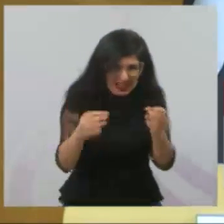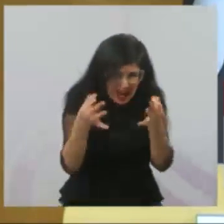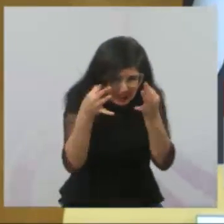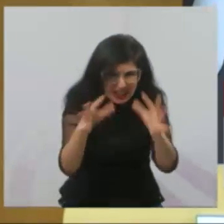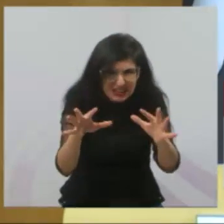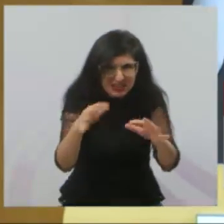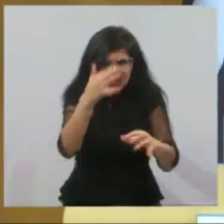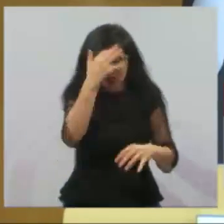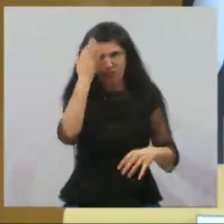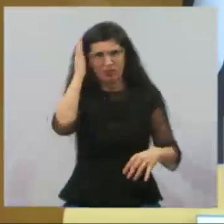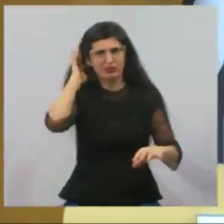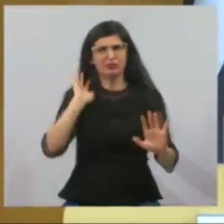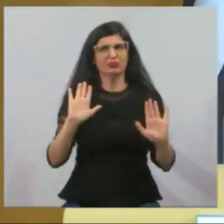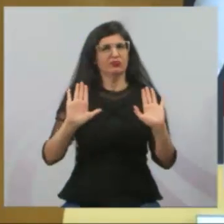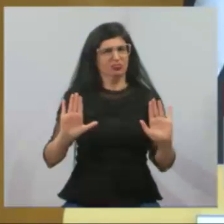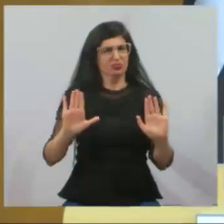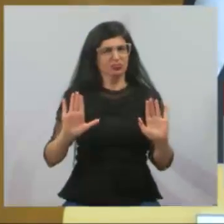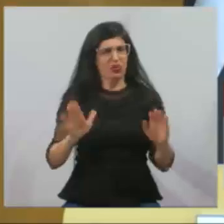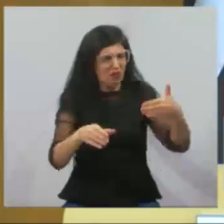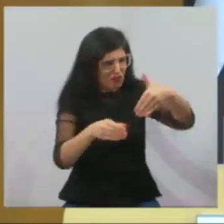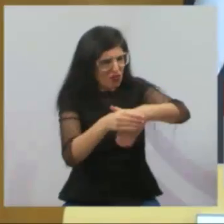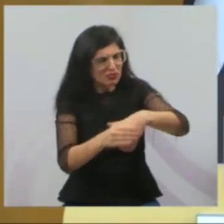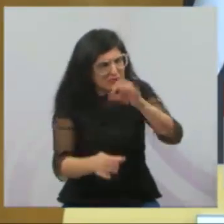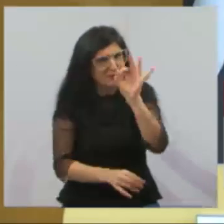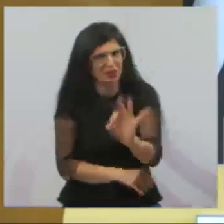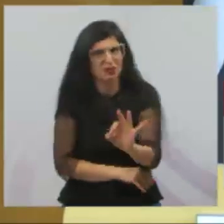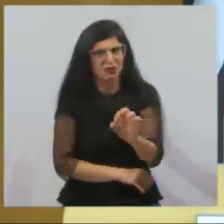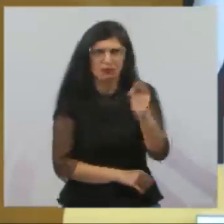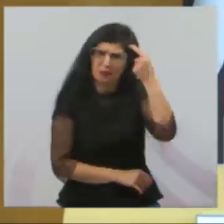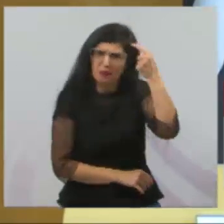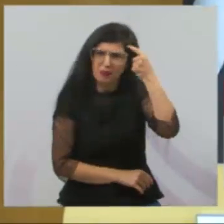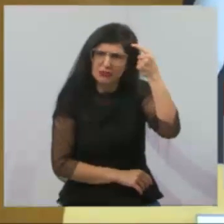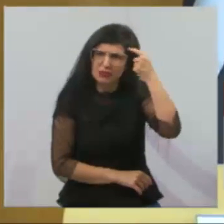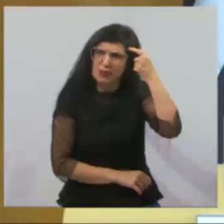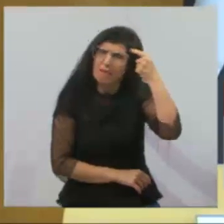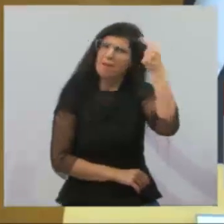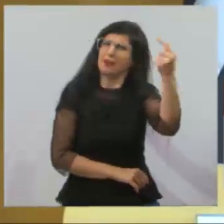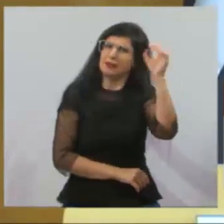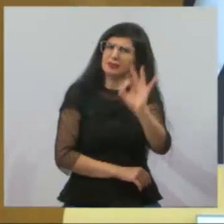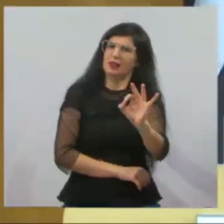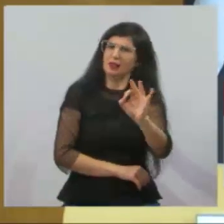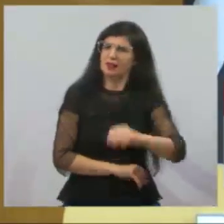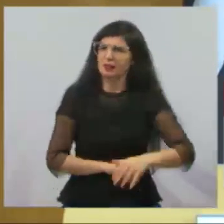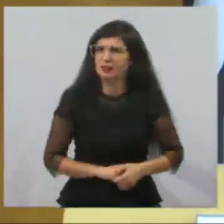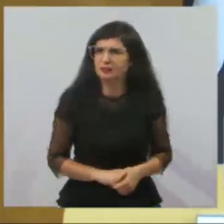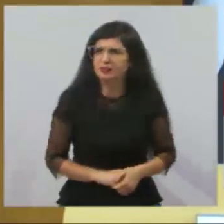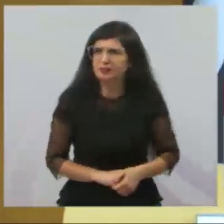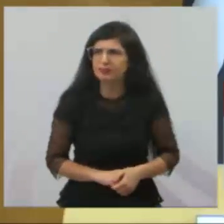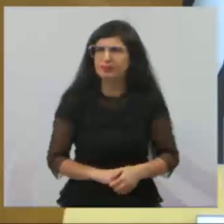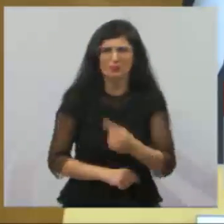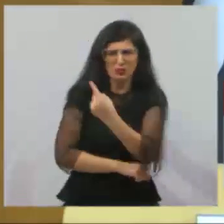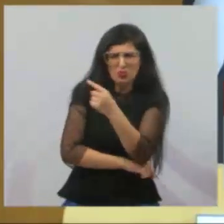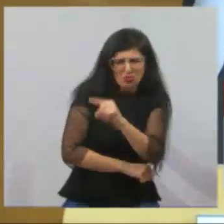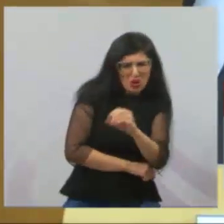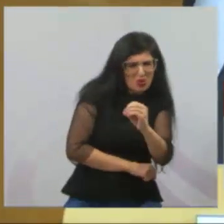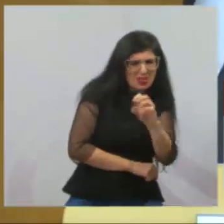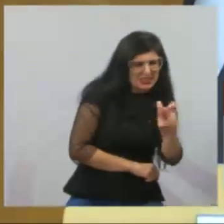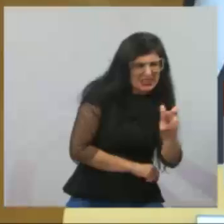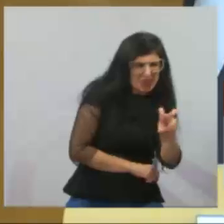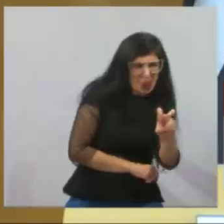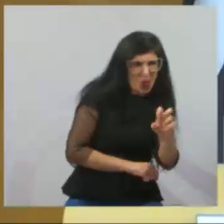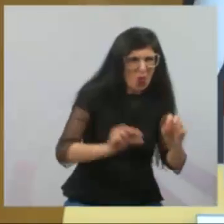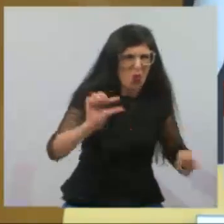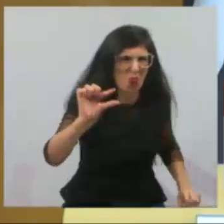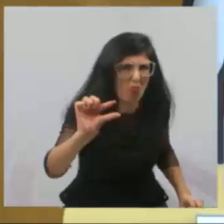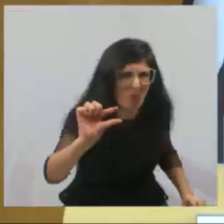Então, que a gente possa votar com nossa consciência. Porque, olha, parece que é pouco, 1,05. Não é